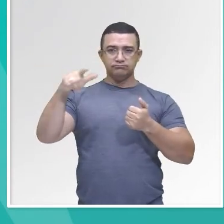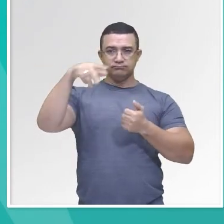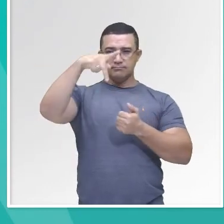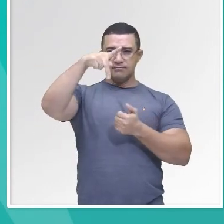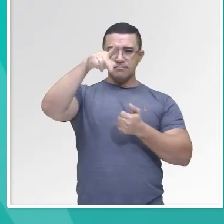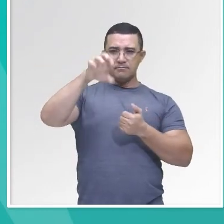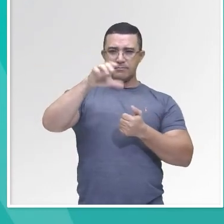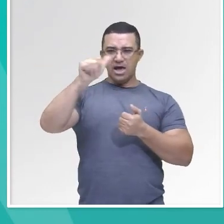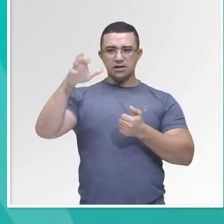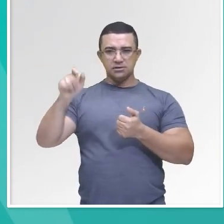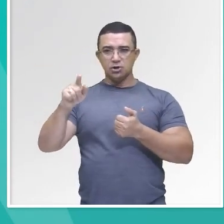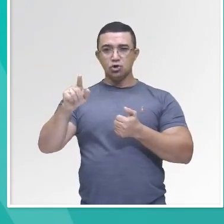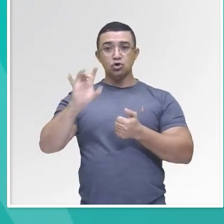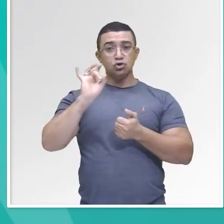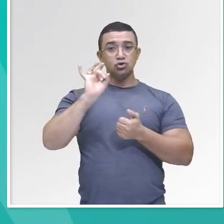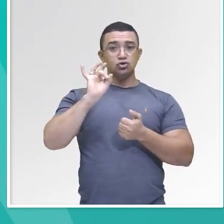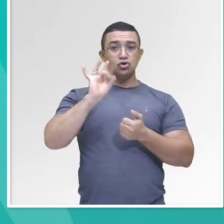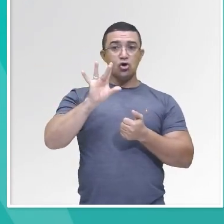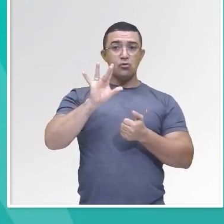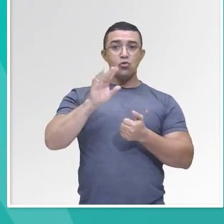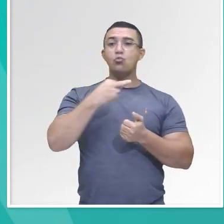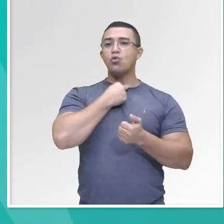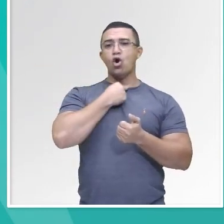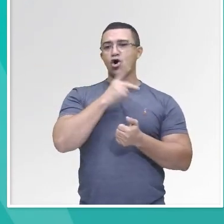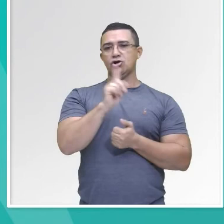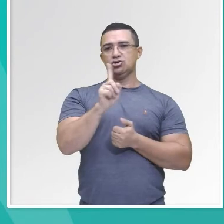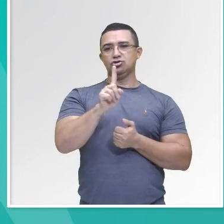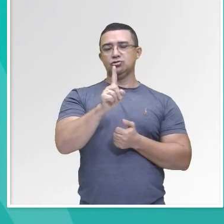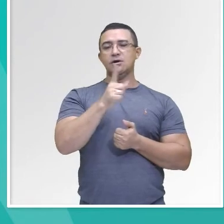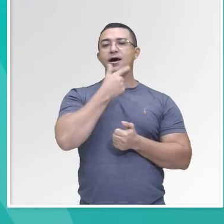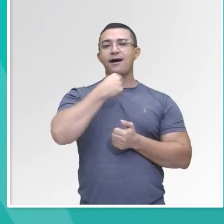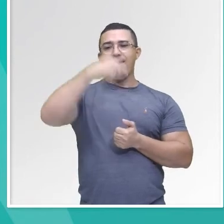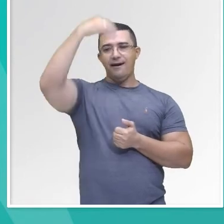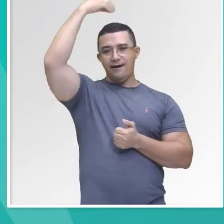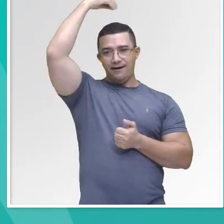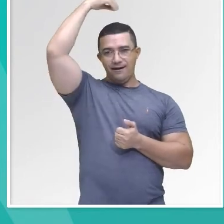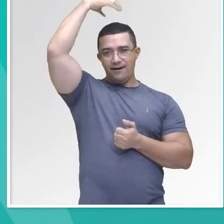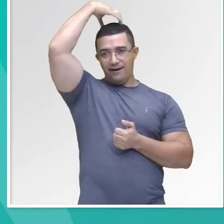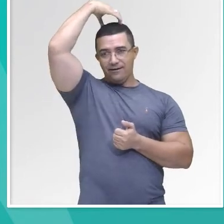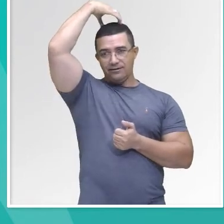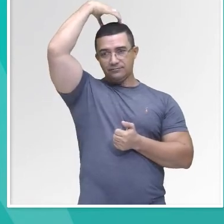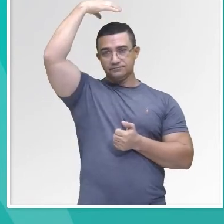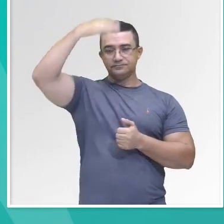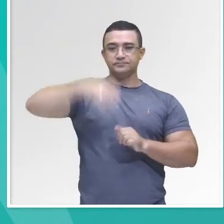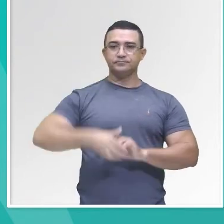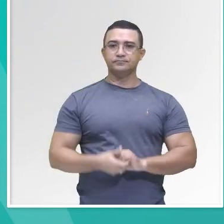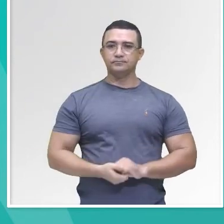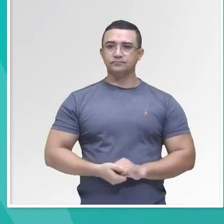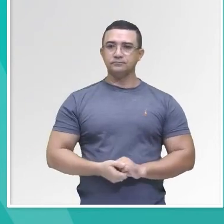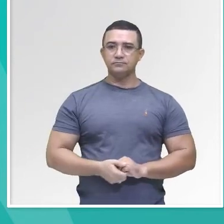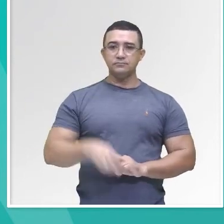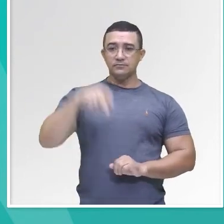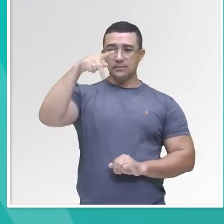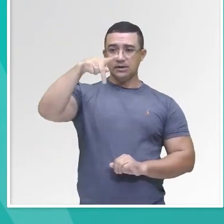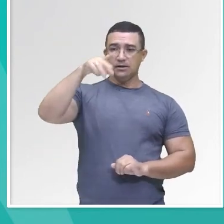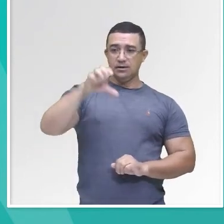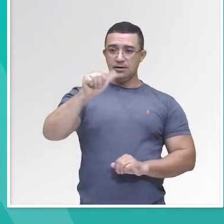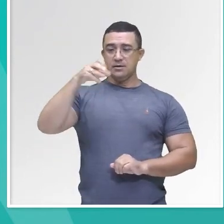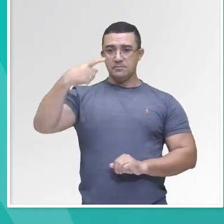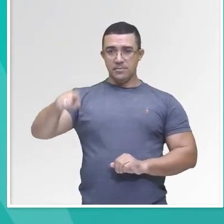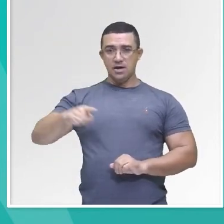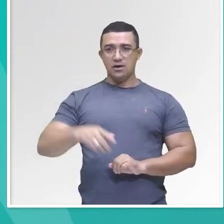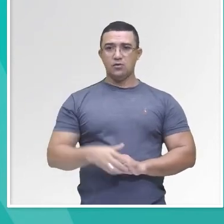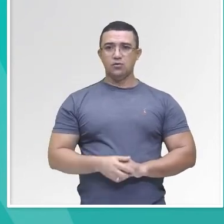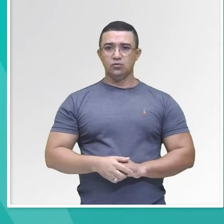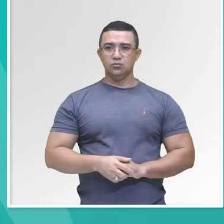Porque no jogo só tem que ter um rei branco e um rei negro. Então, olha só, o peão,